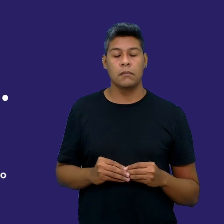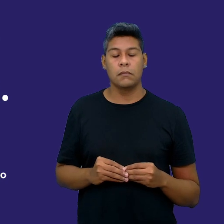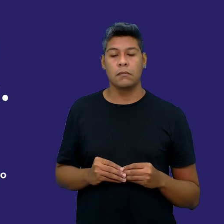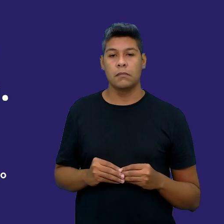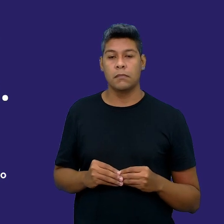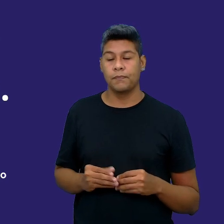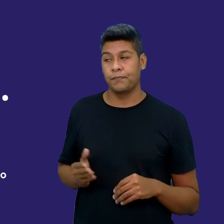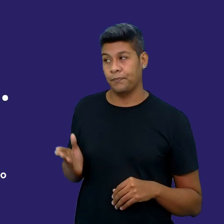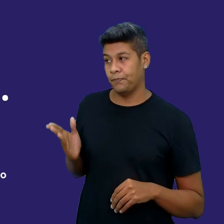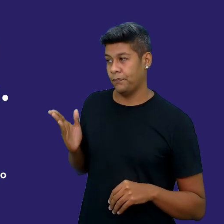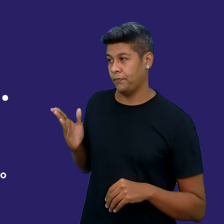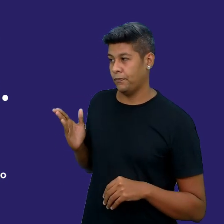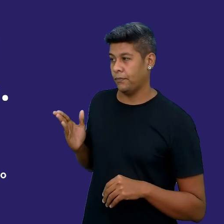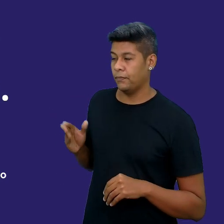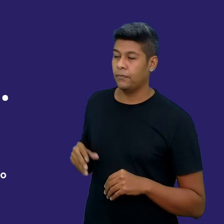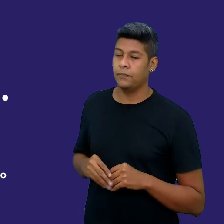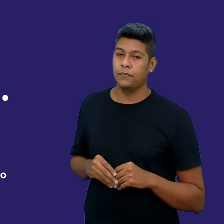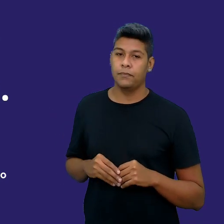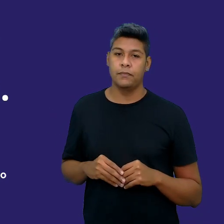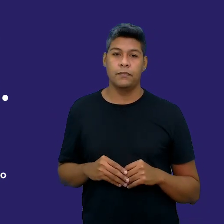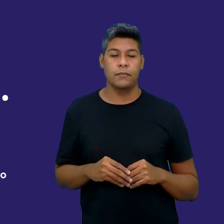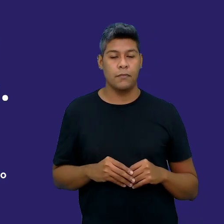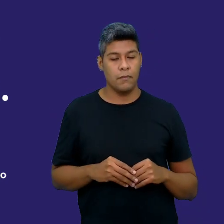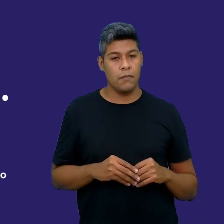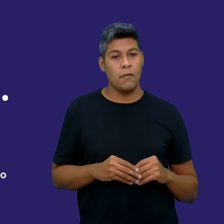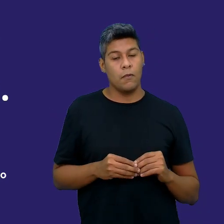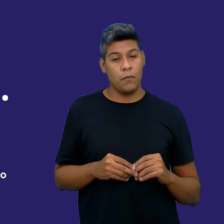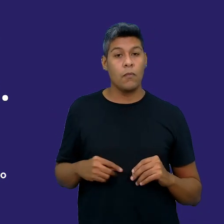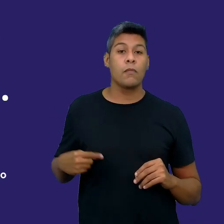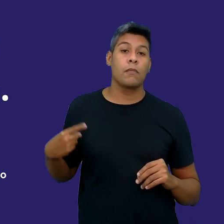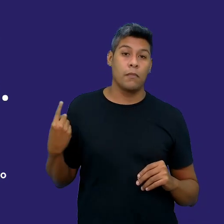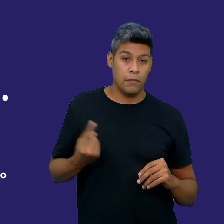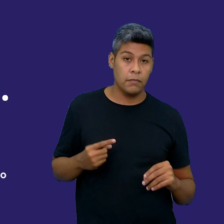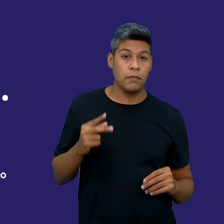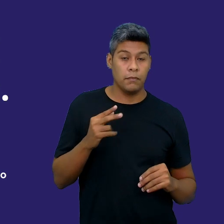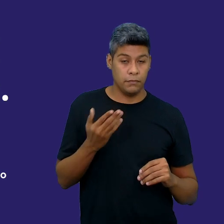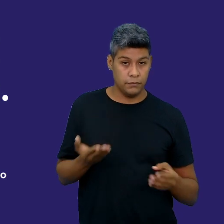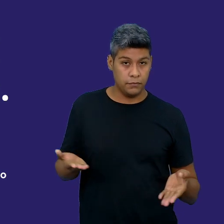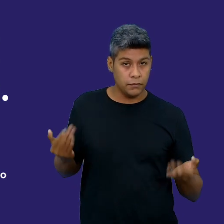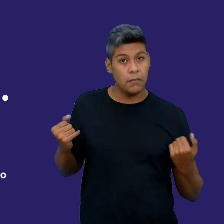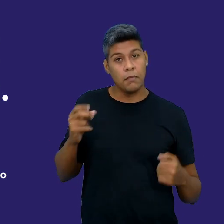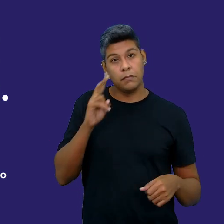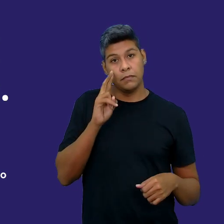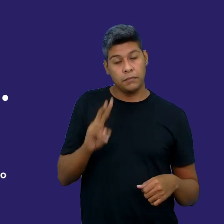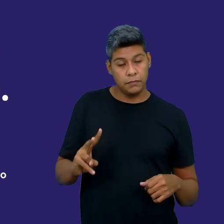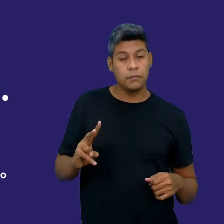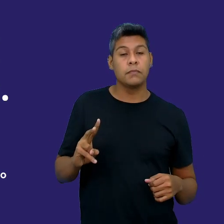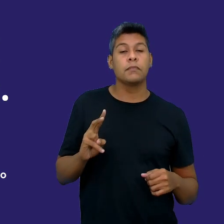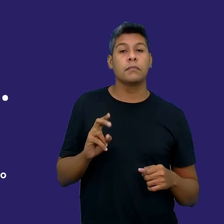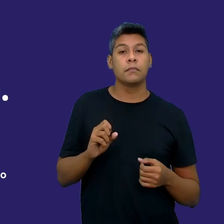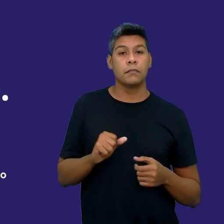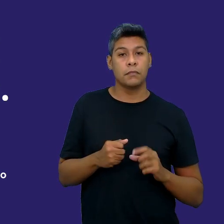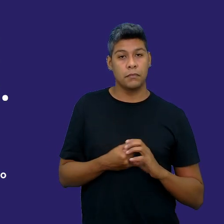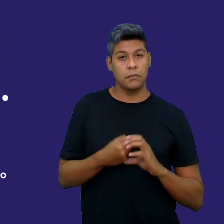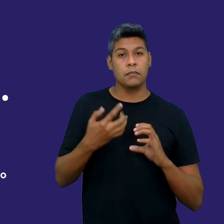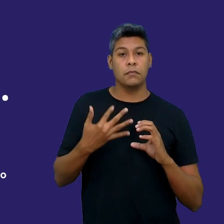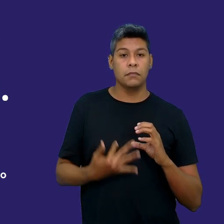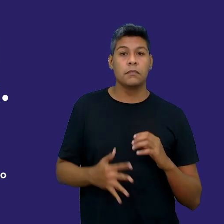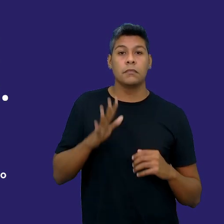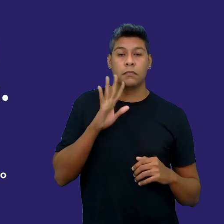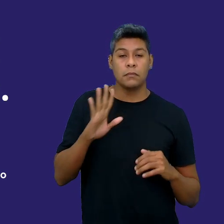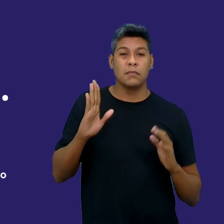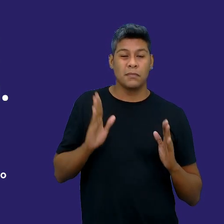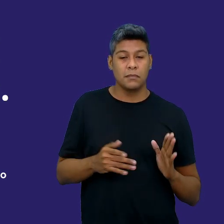Então, nosso primeiro momento, né, o momento onde nós iremos revisitar os aspectos teóricos já apresentados